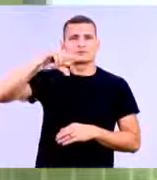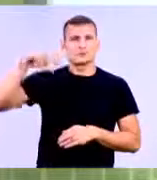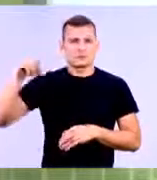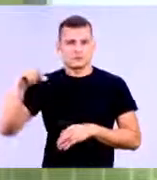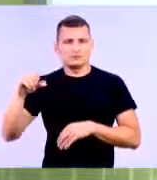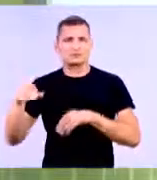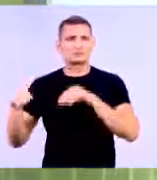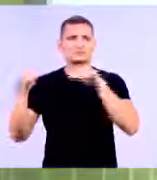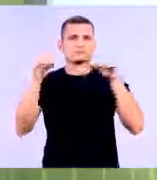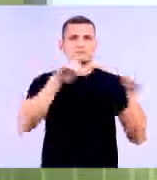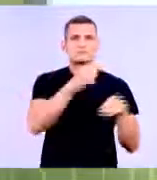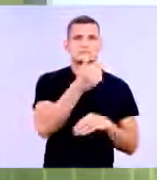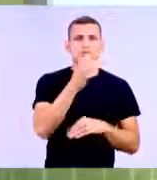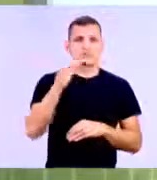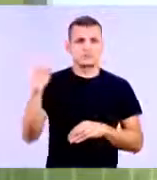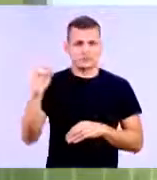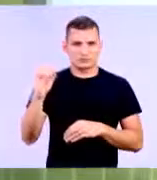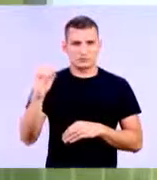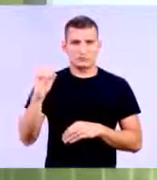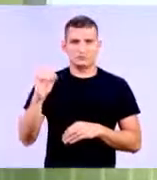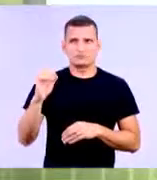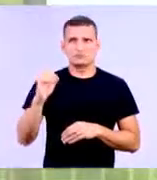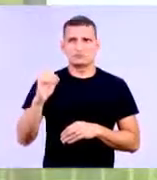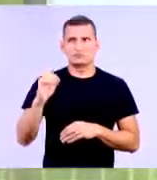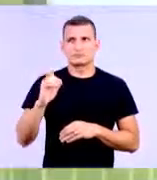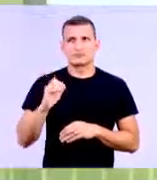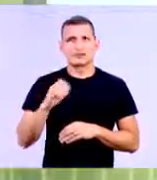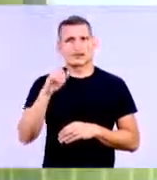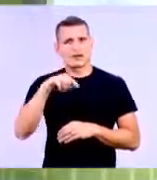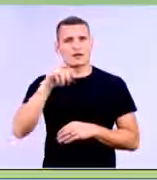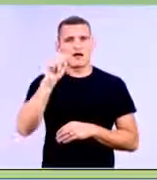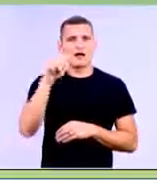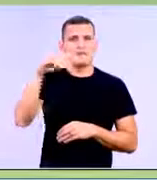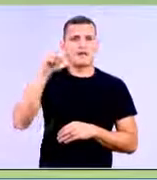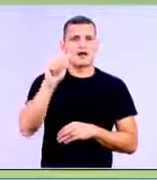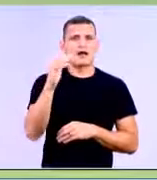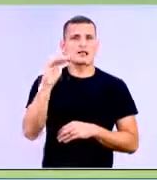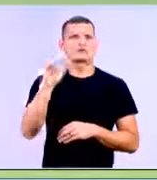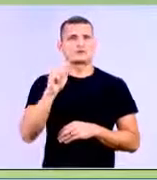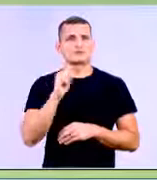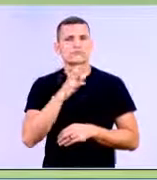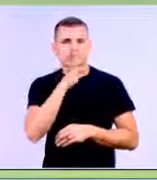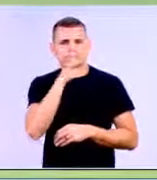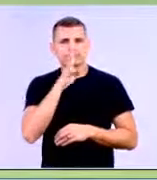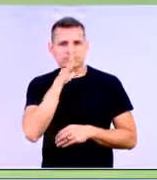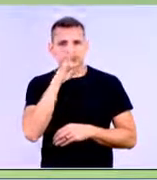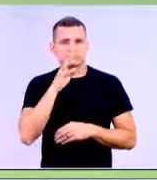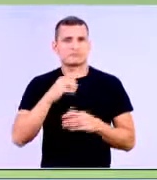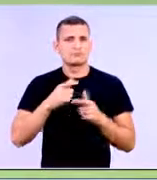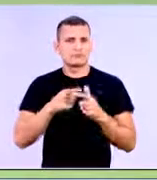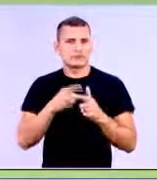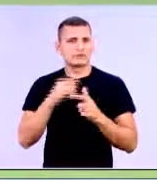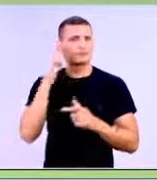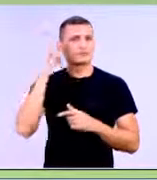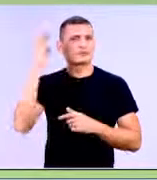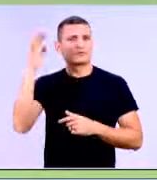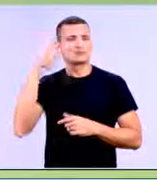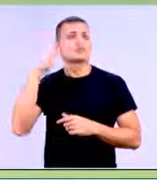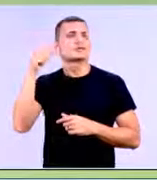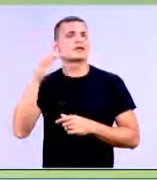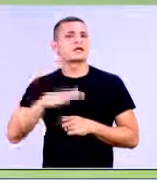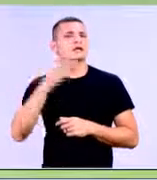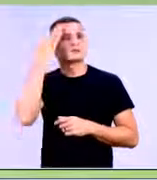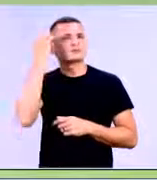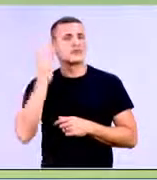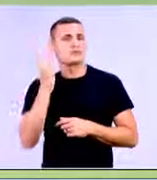para 2000, a questão do bug do milênio. Isso foi uma ameaça involuntária, porque teoricamente quem ia prever que daqui